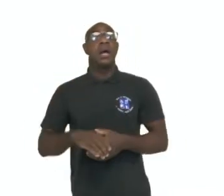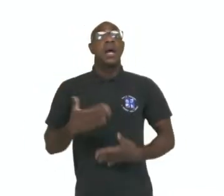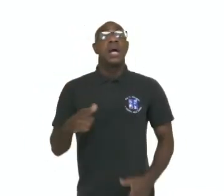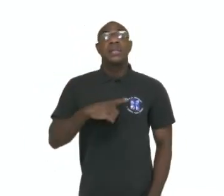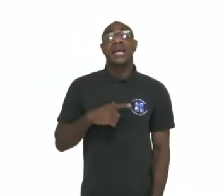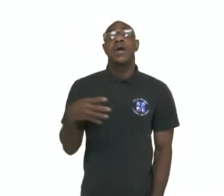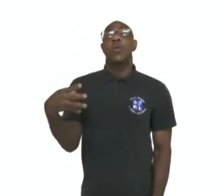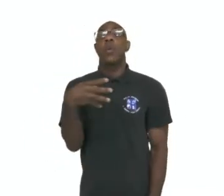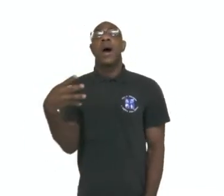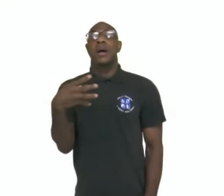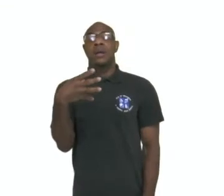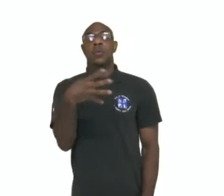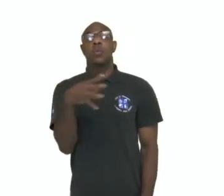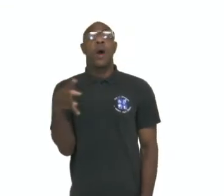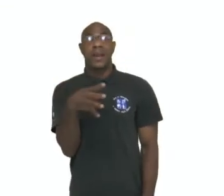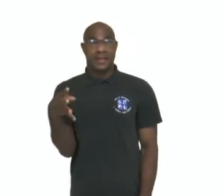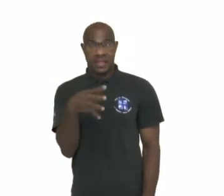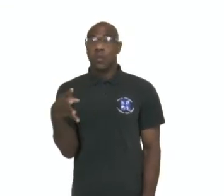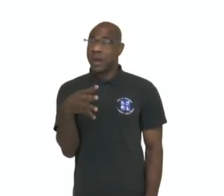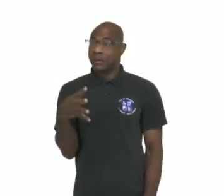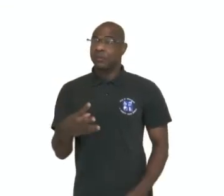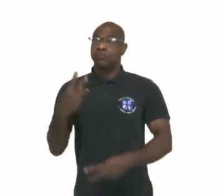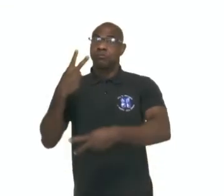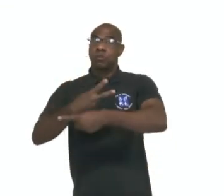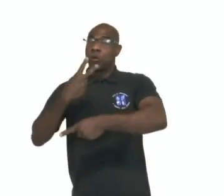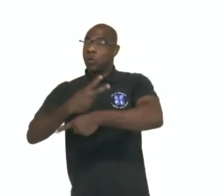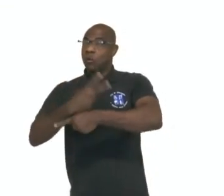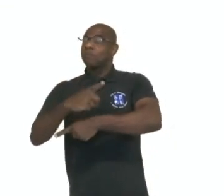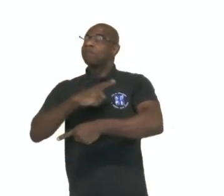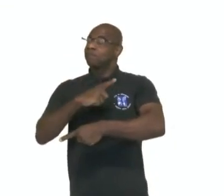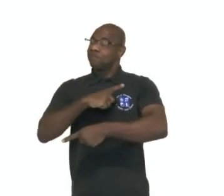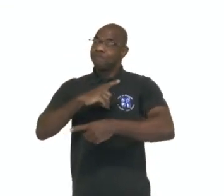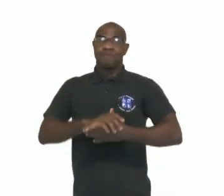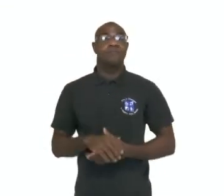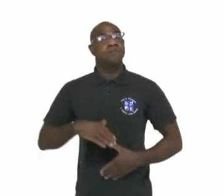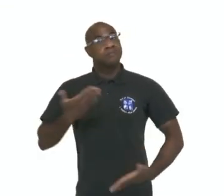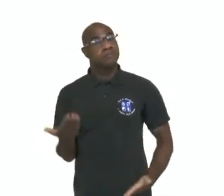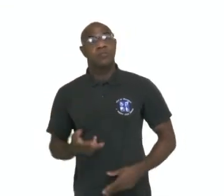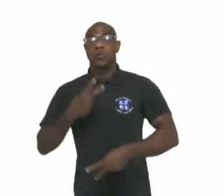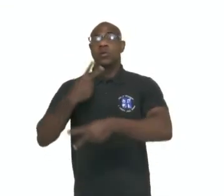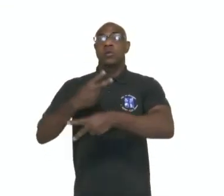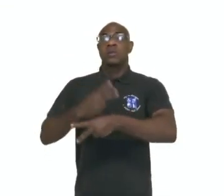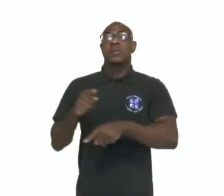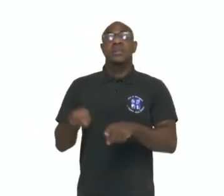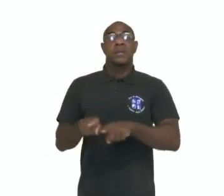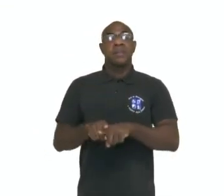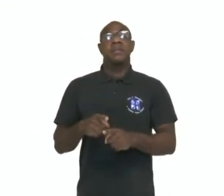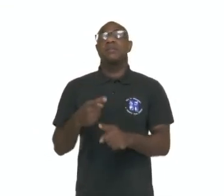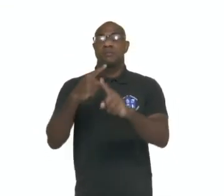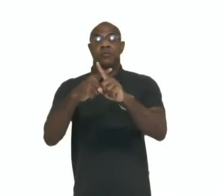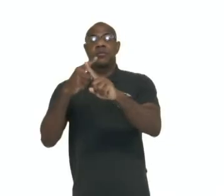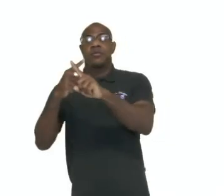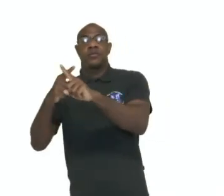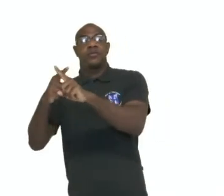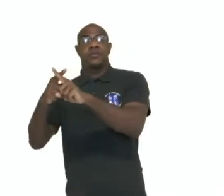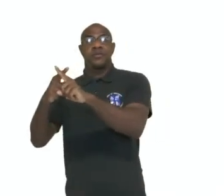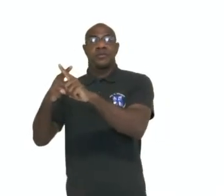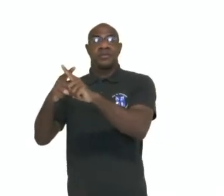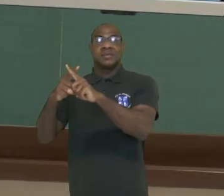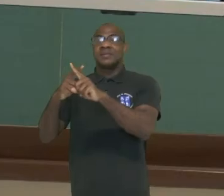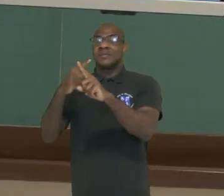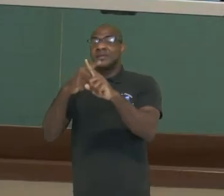44 cromossomos autossômicos e um cromossomo sexual X a mais,